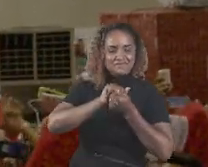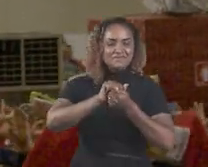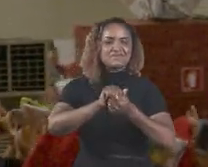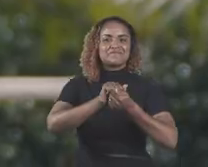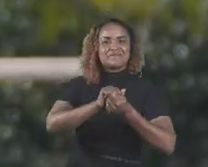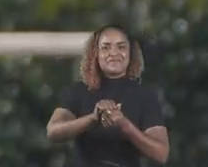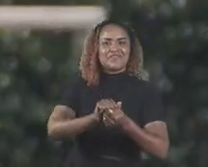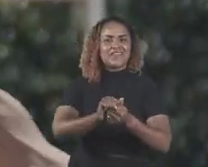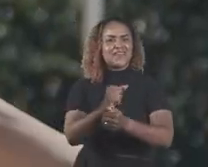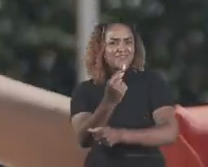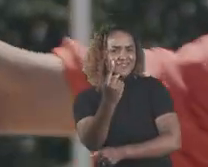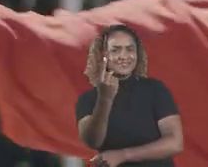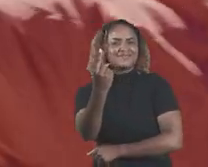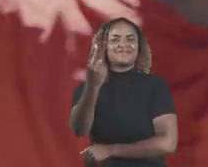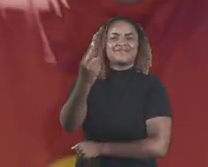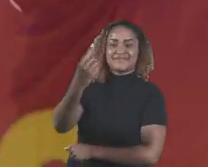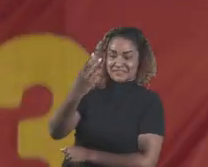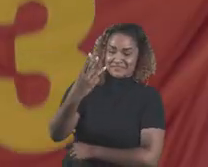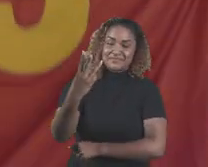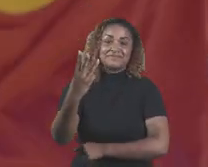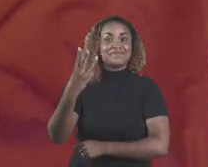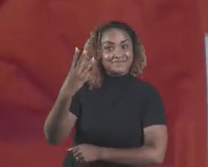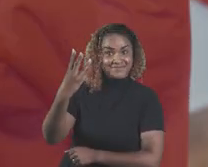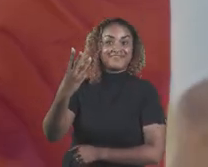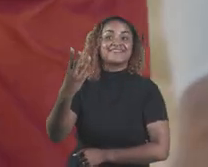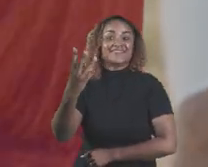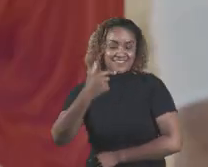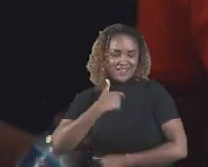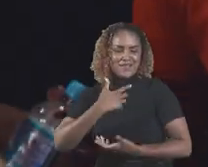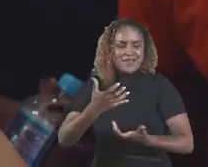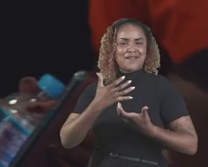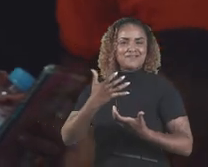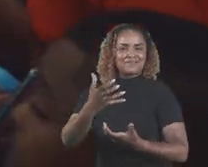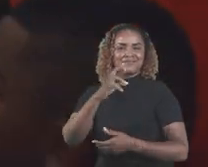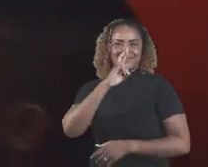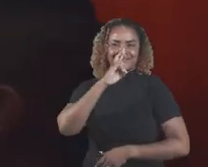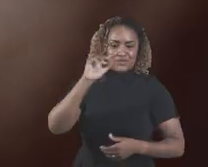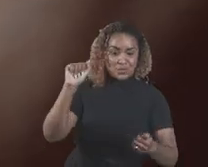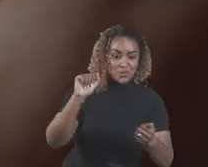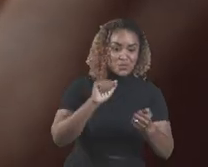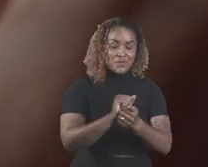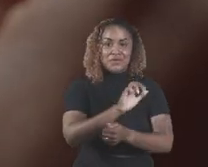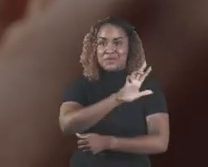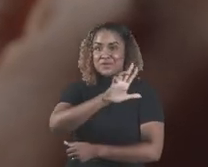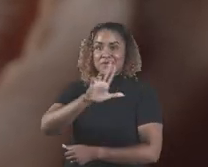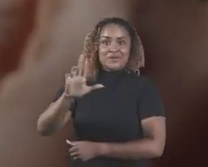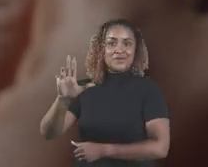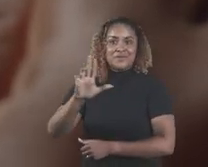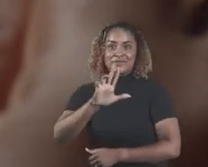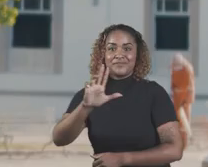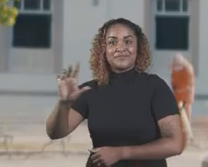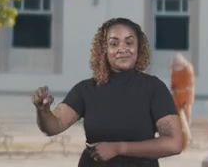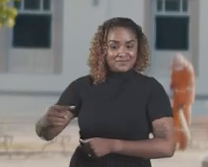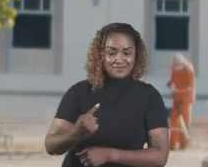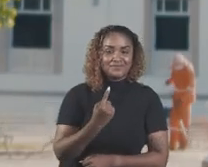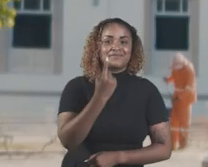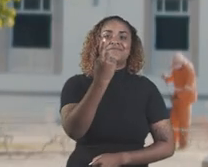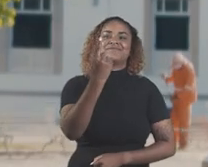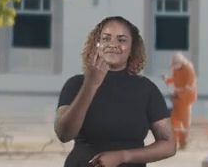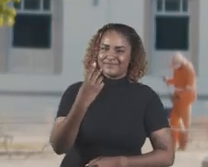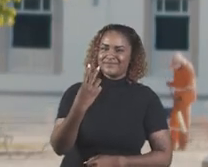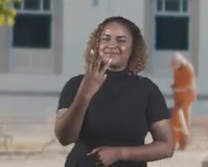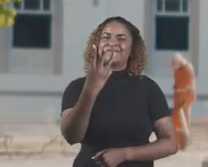lá. E faz o um, e faz o três. Quero o Rogério e quero ver o Lula outra vez. E faz o